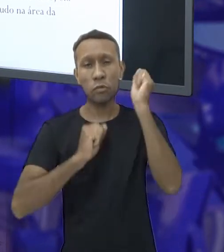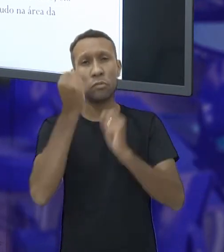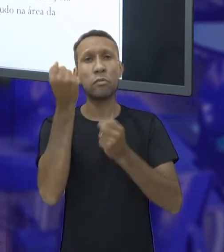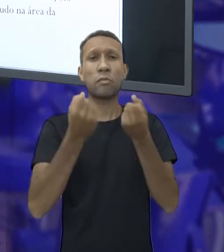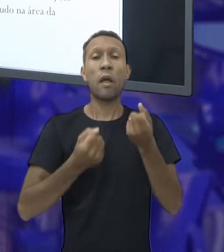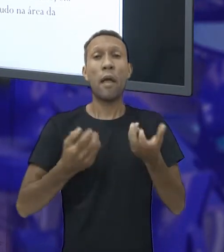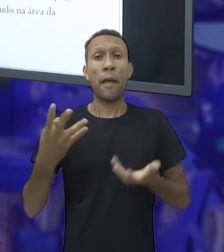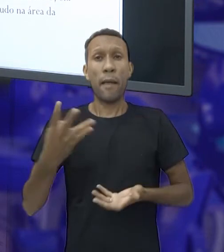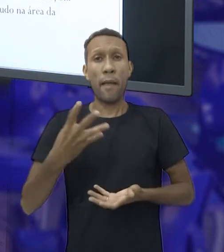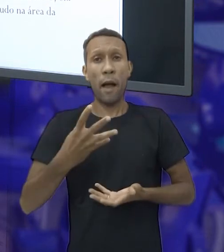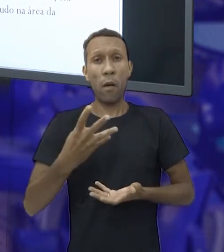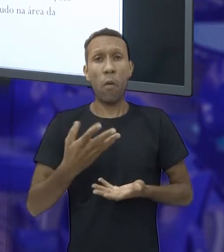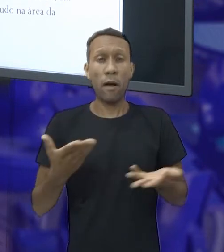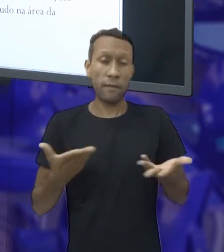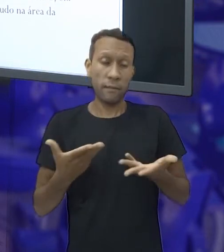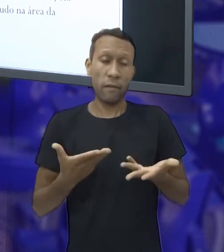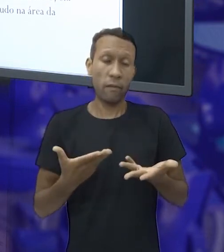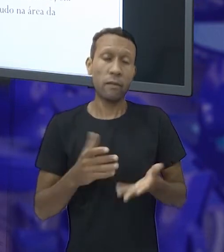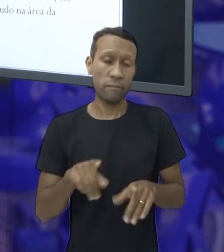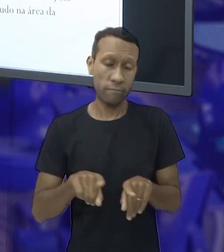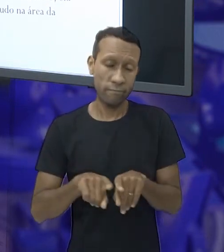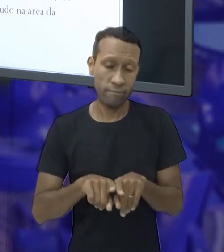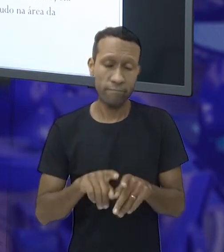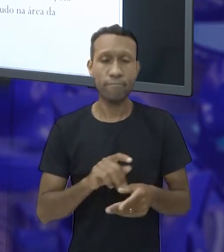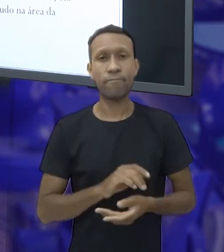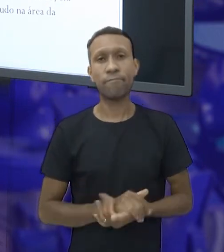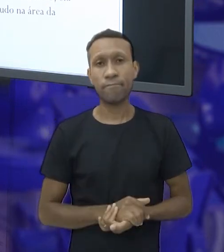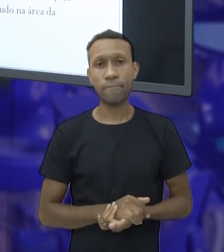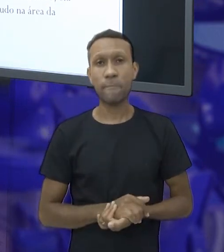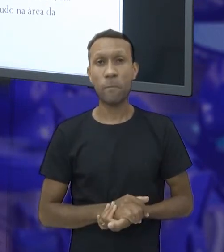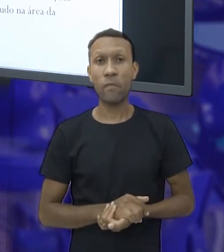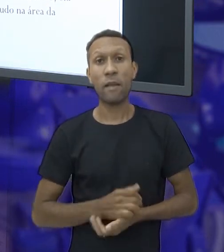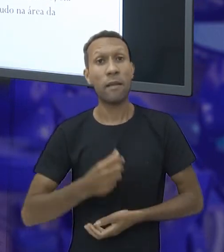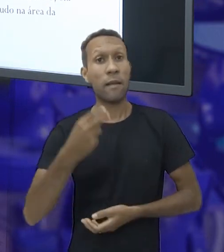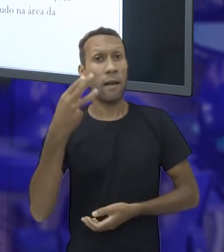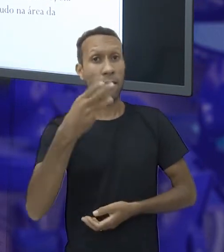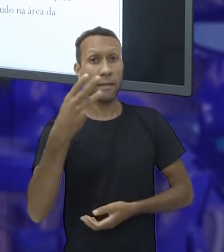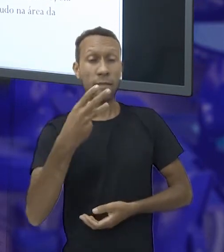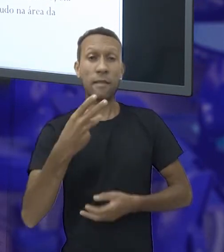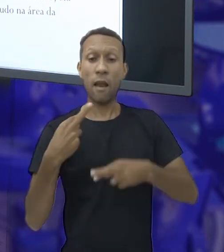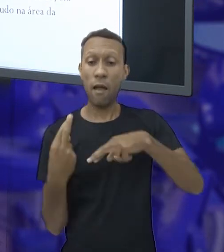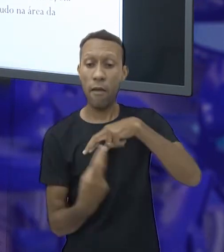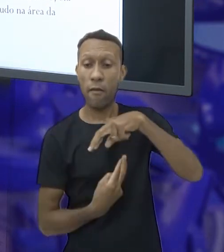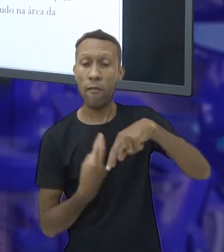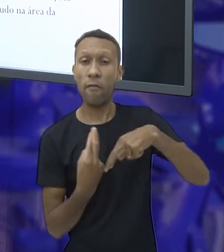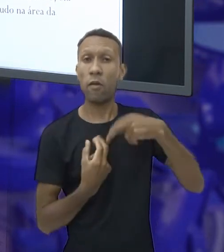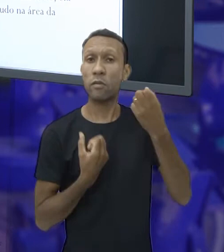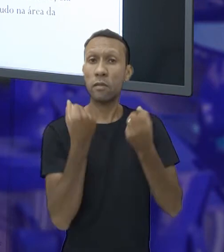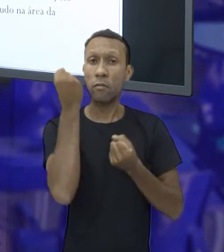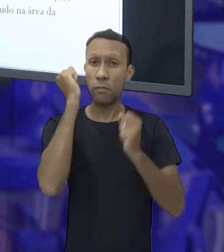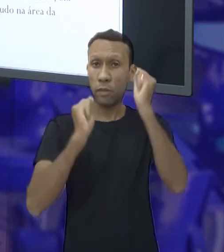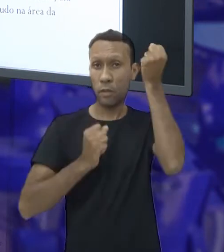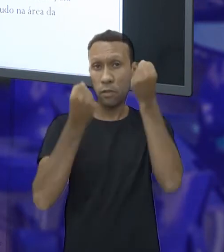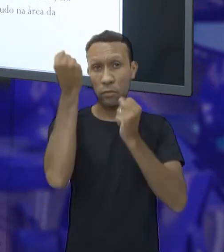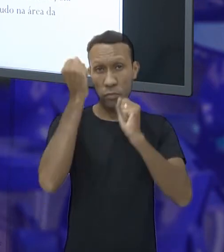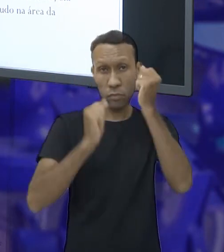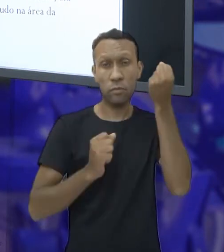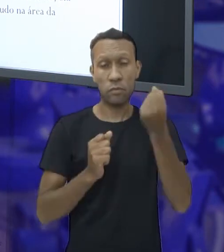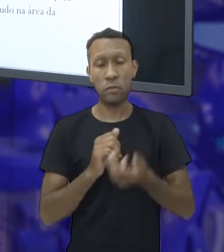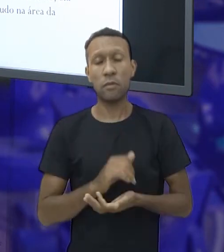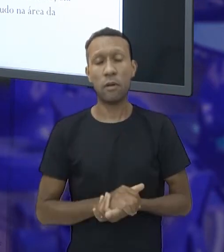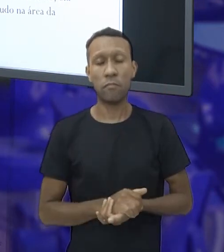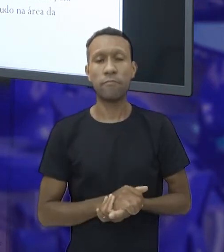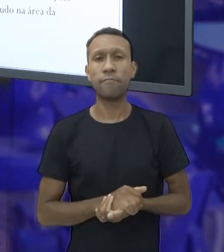quarta, que nós estamos, com a terceira Revolução Industrial. Então, essa terceira Revolução Industrial ela é concomitante à quarta fase